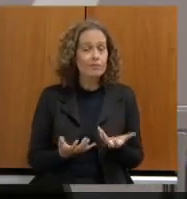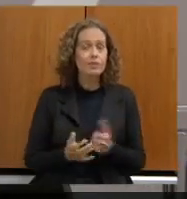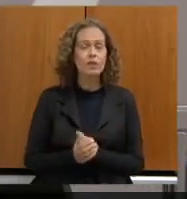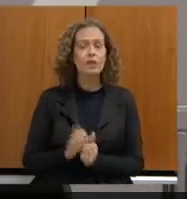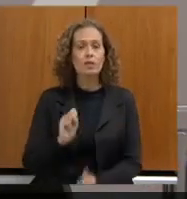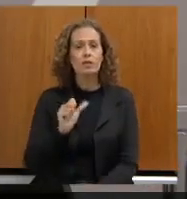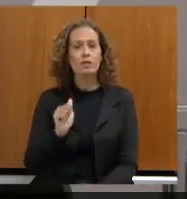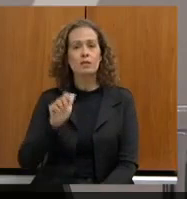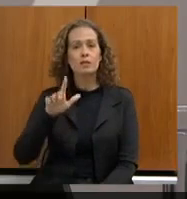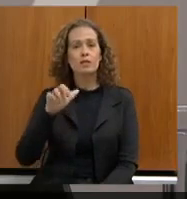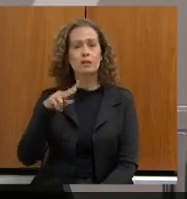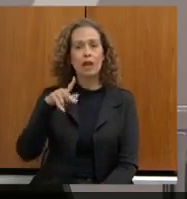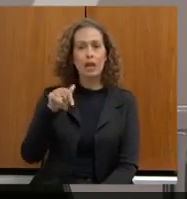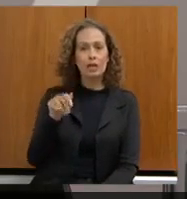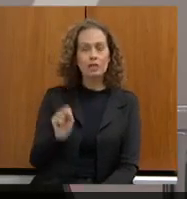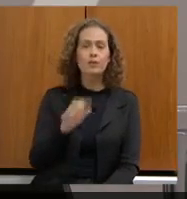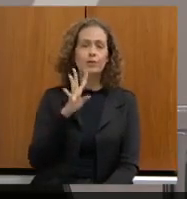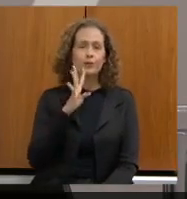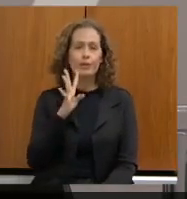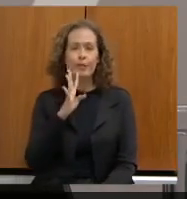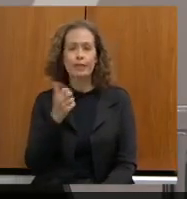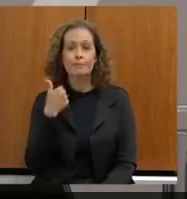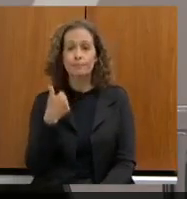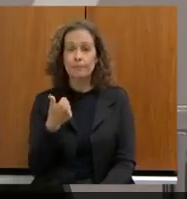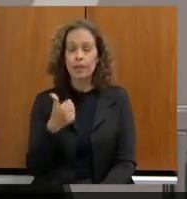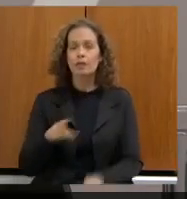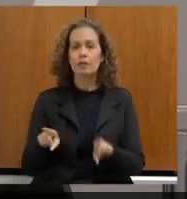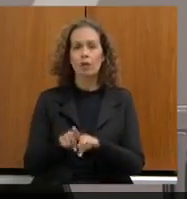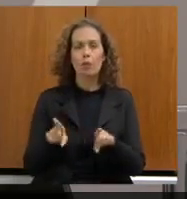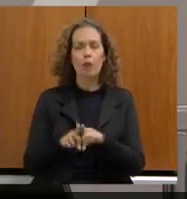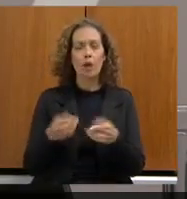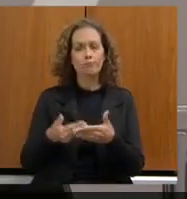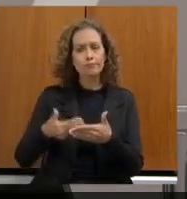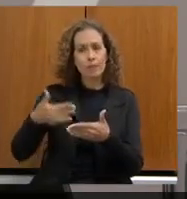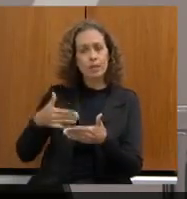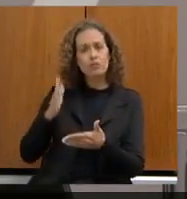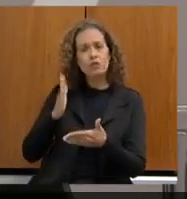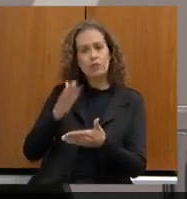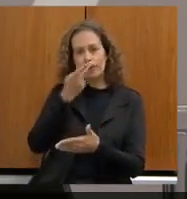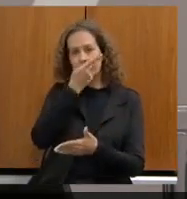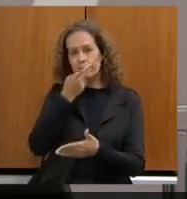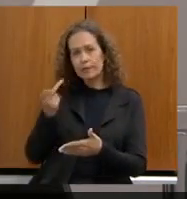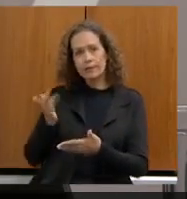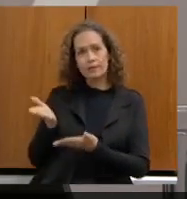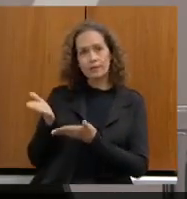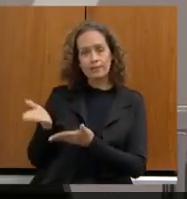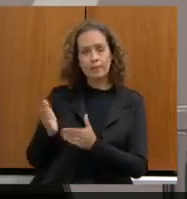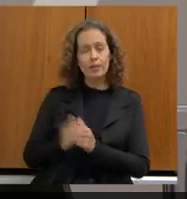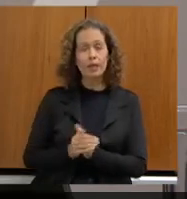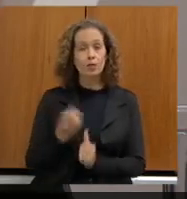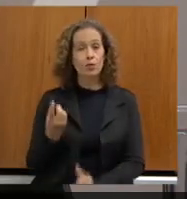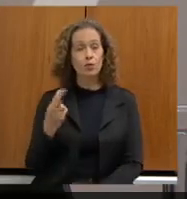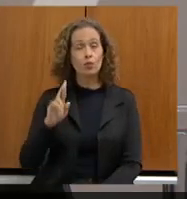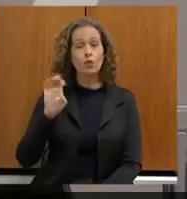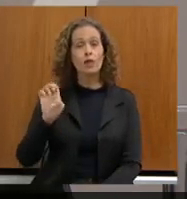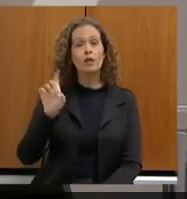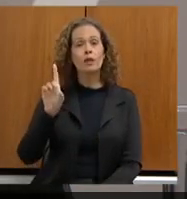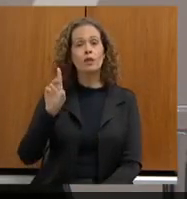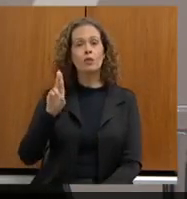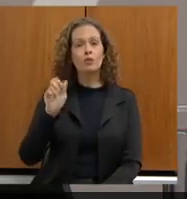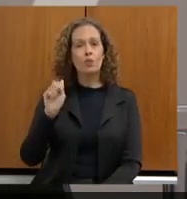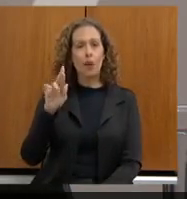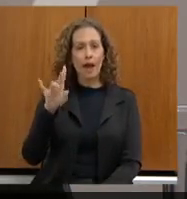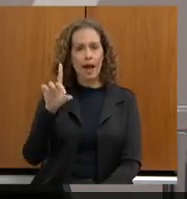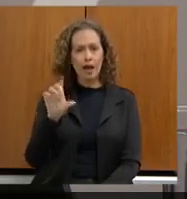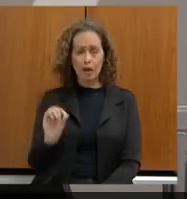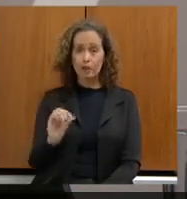Salinas que o Senhor conhece tão bem estivemos lá há pouco tempo atrás né tá lá o Doutor Eduardo que tem dado